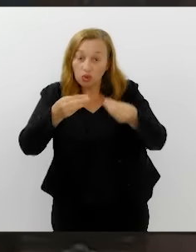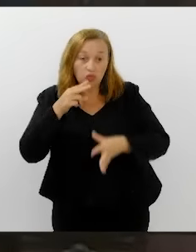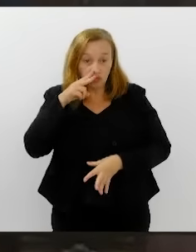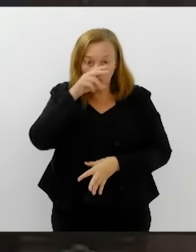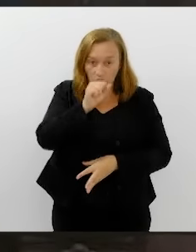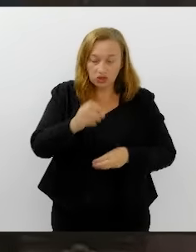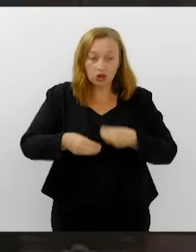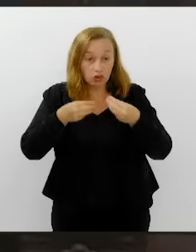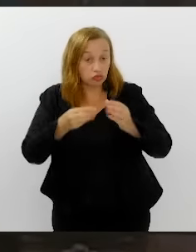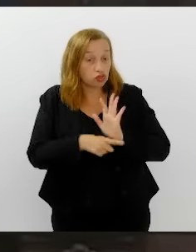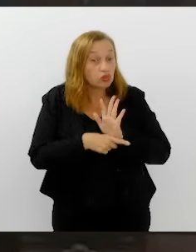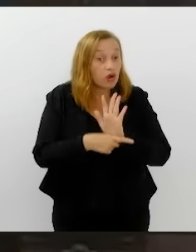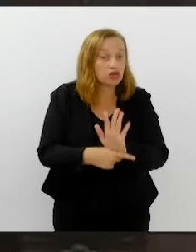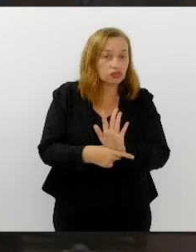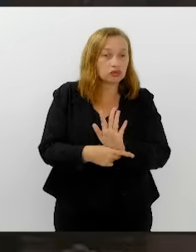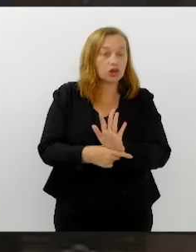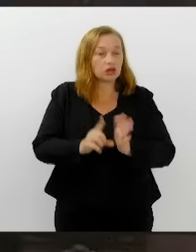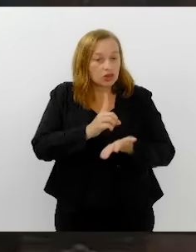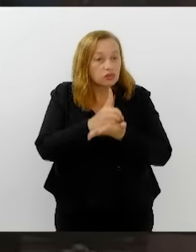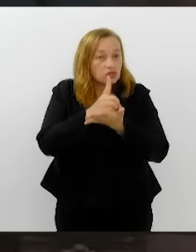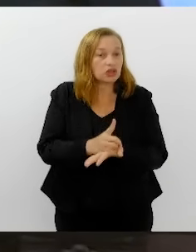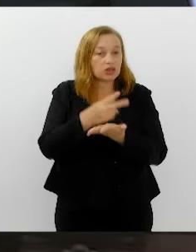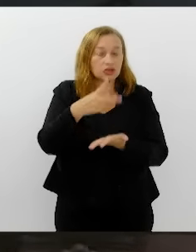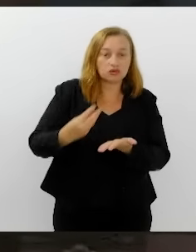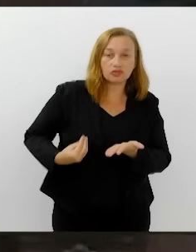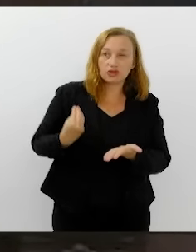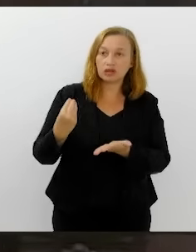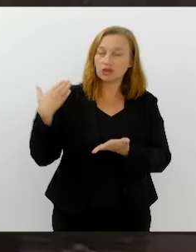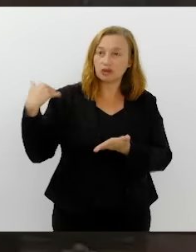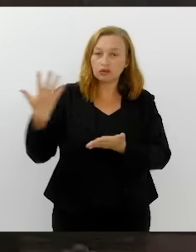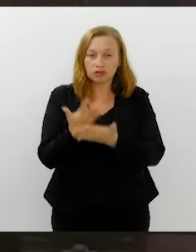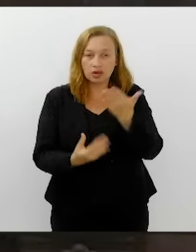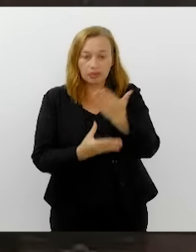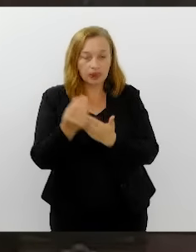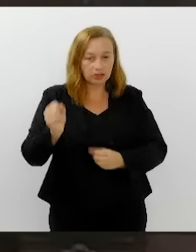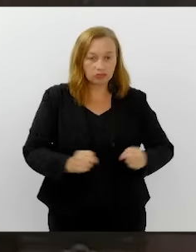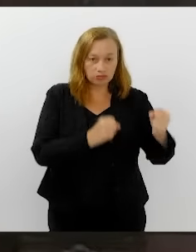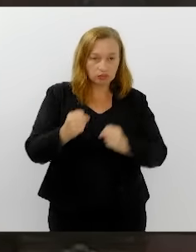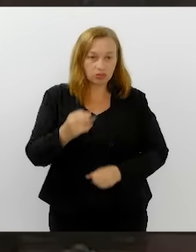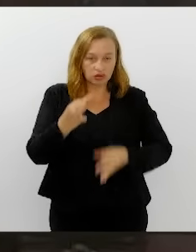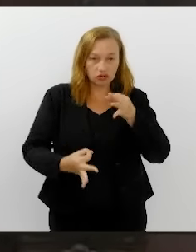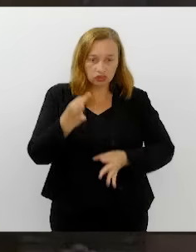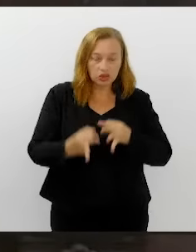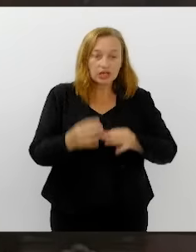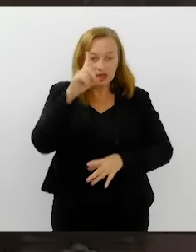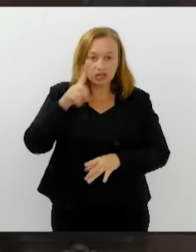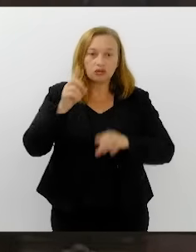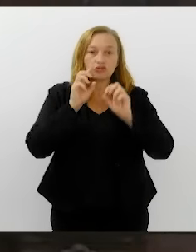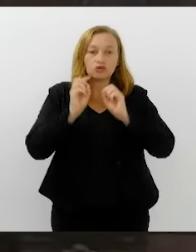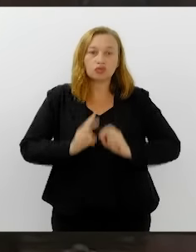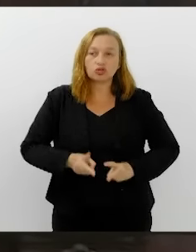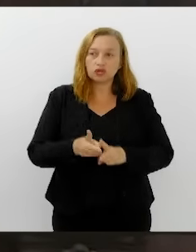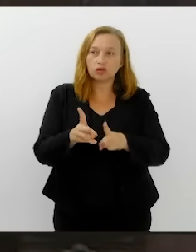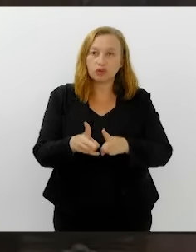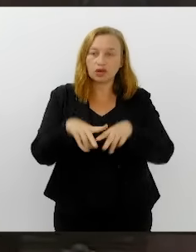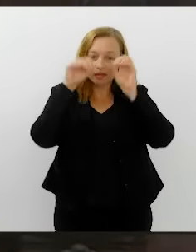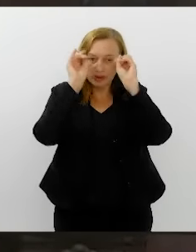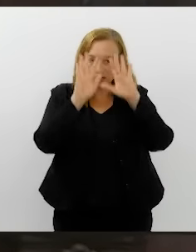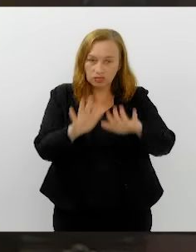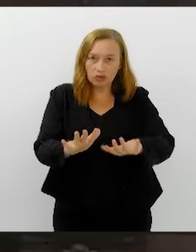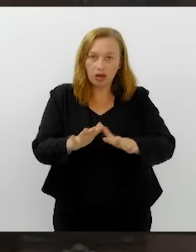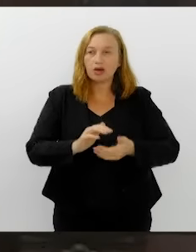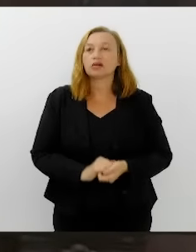te ajudo e te sustento com a destra da minha justiça. Que Deus continue a abençoá-lo